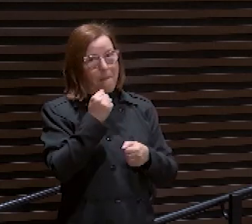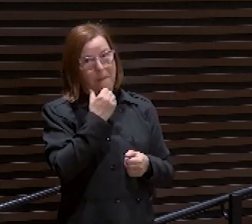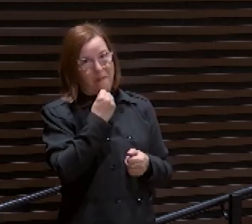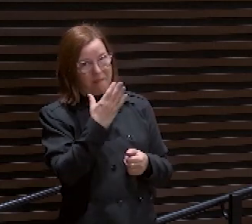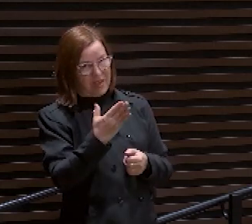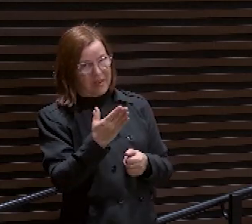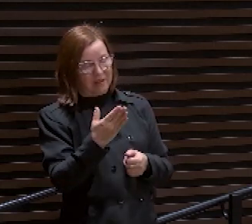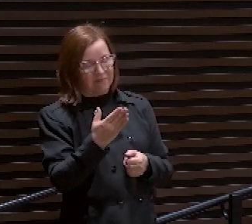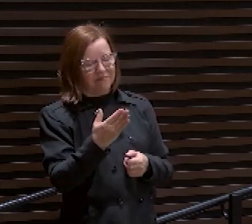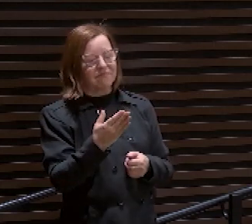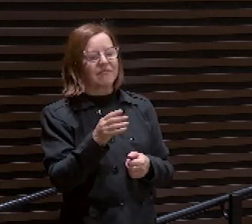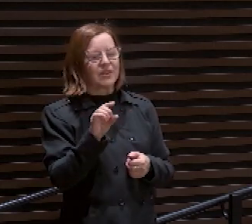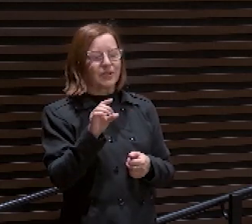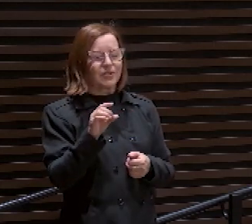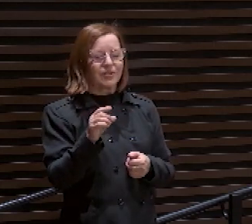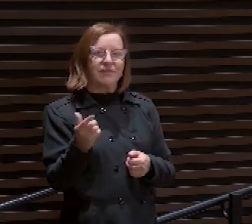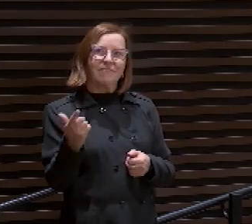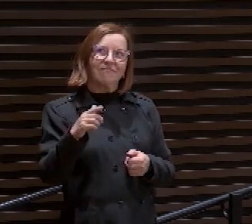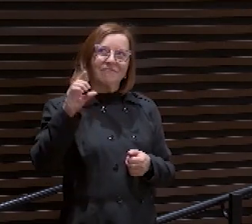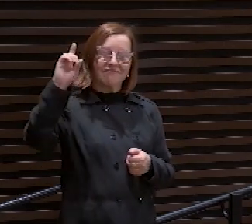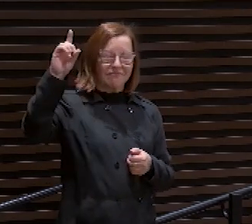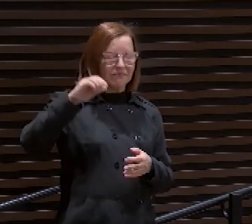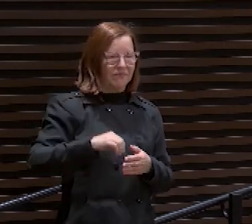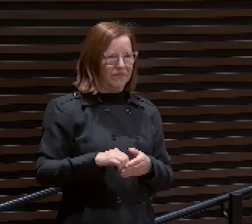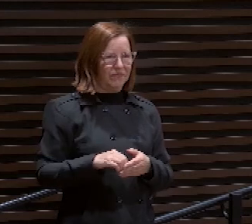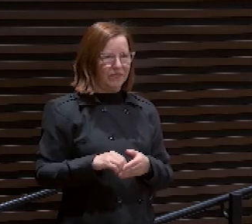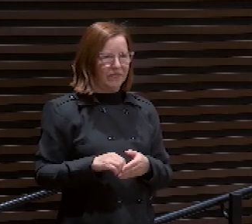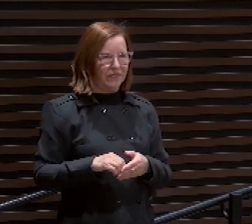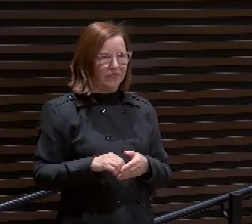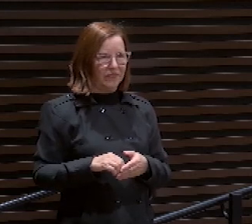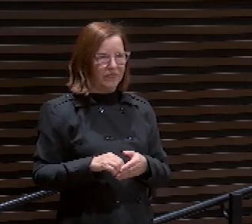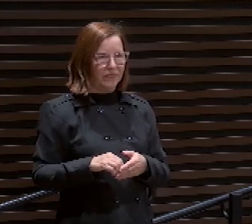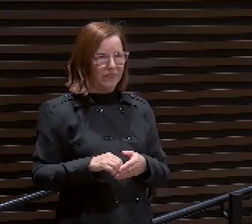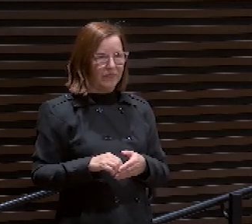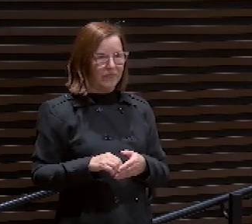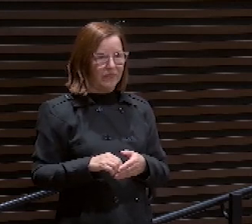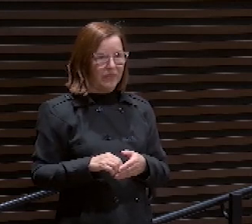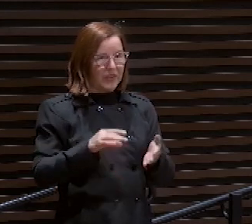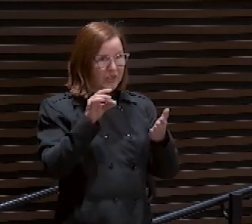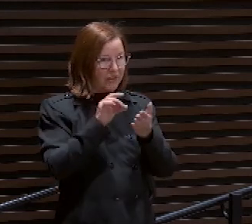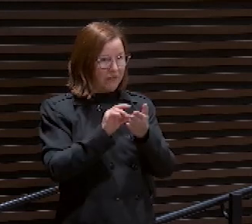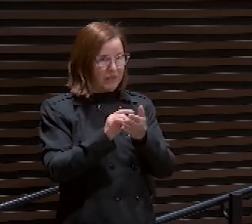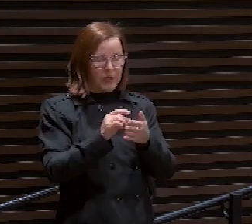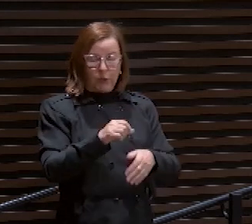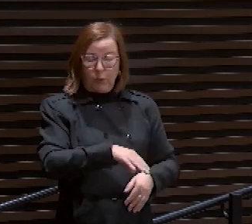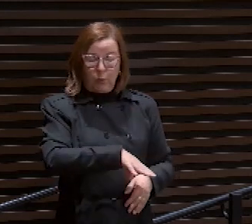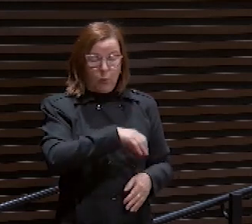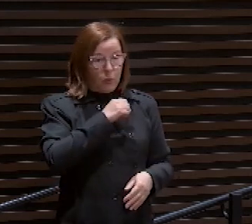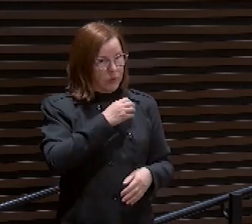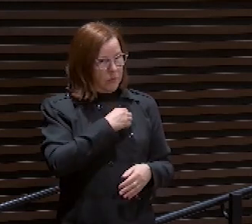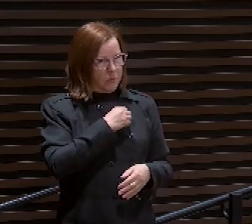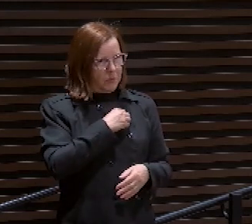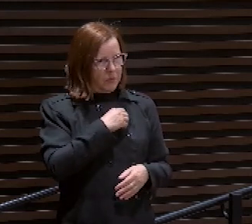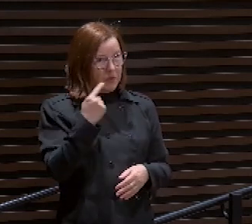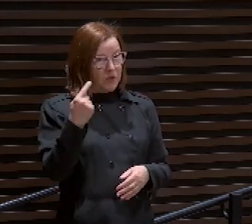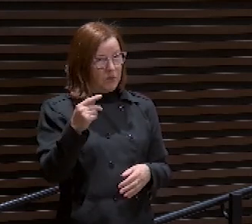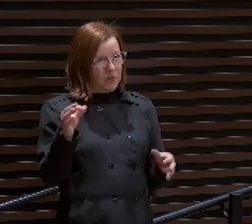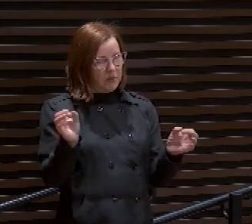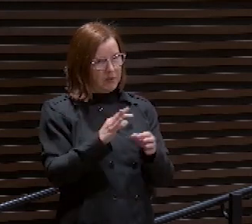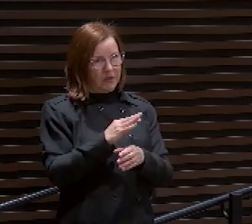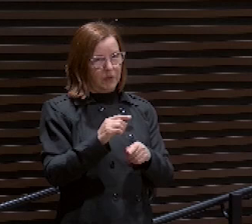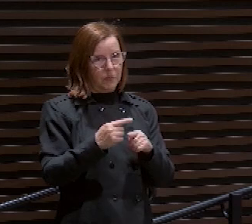amor de fato, nós não odiamos o pecado em sua totalidade. Porque nós não